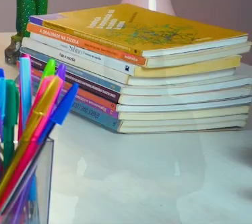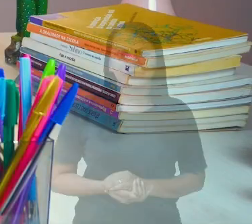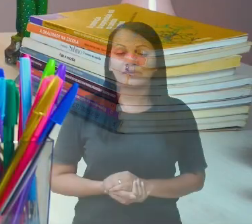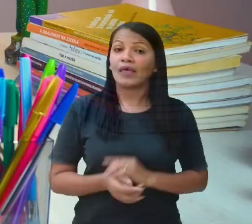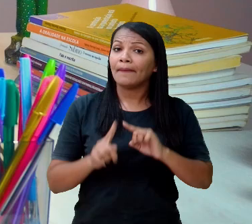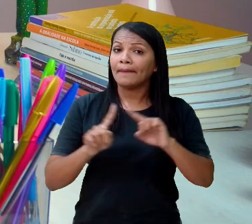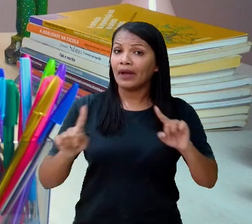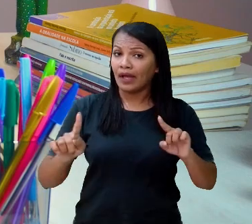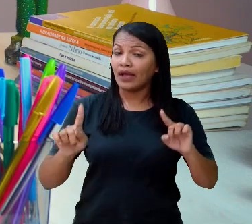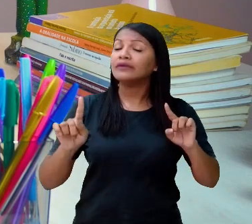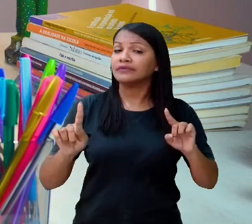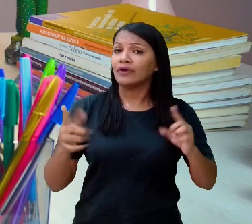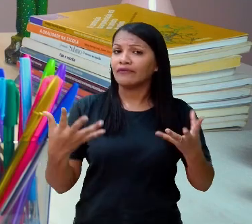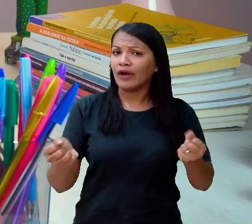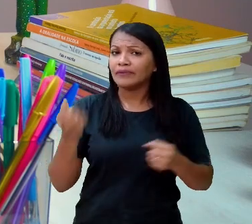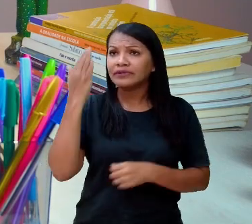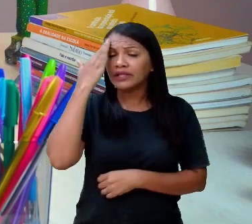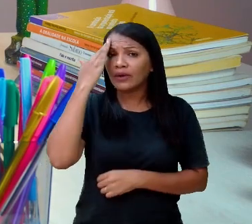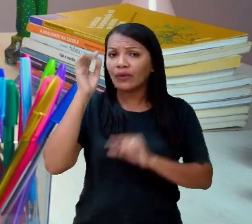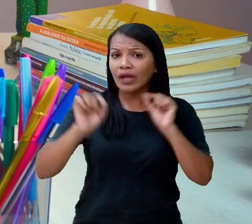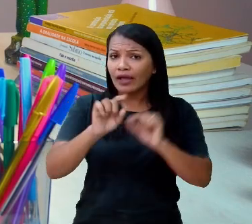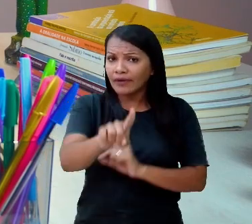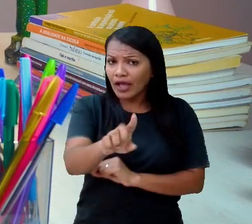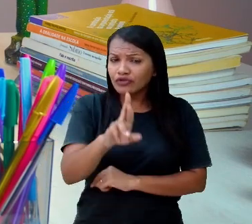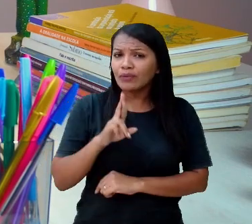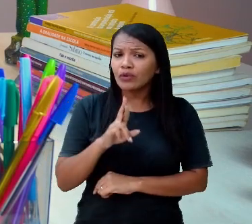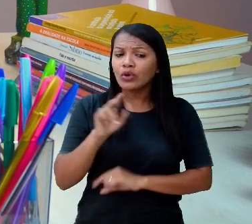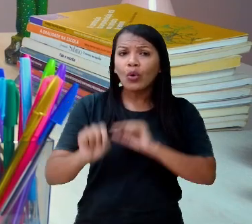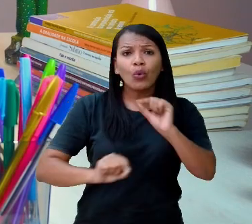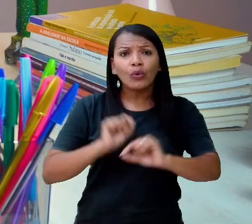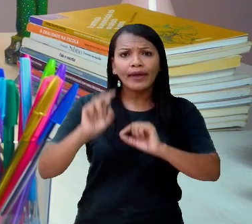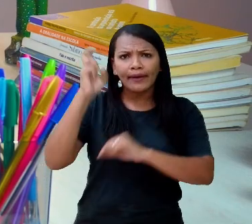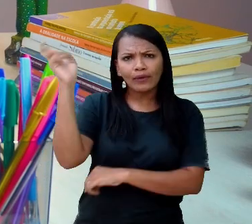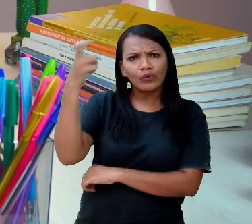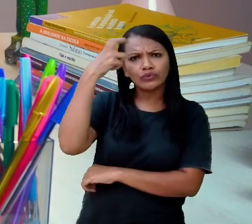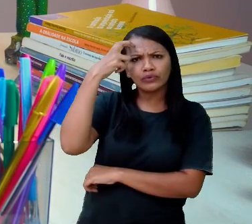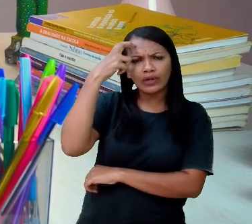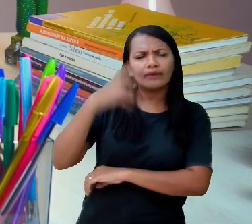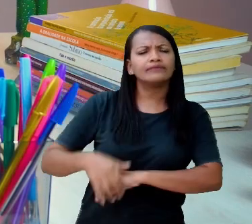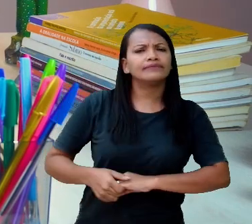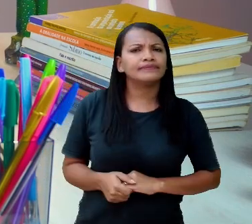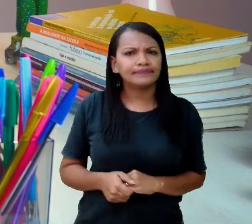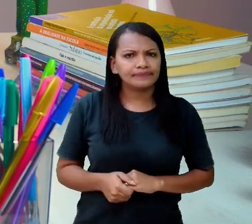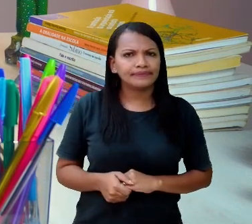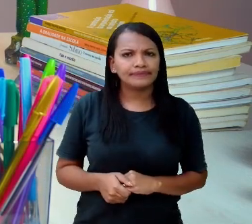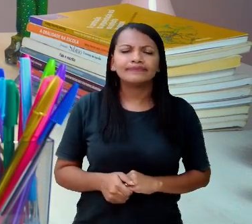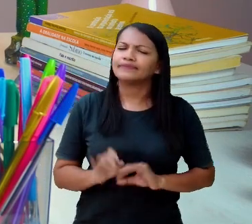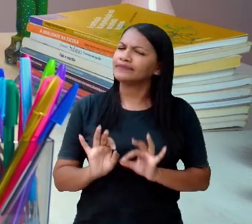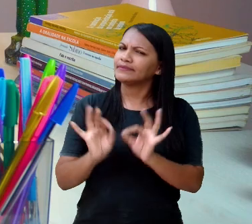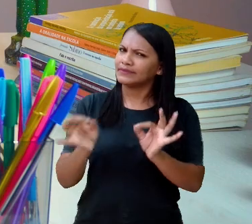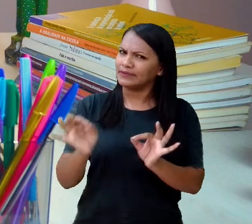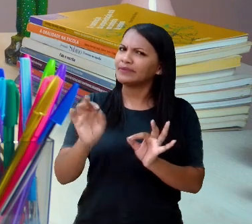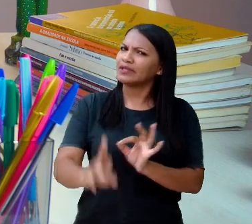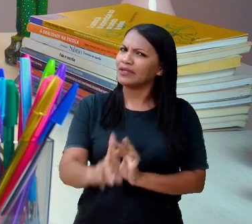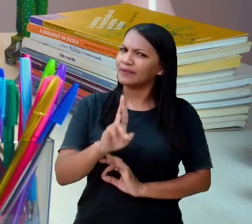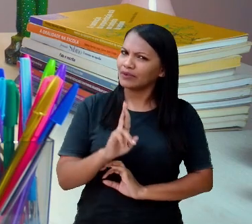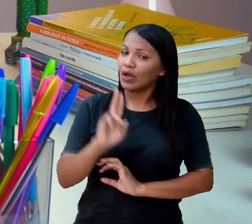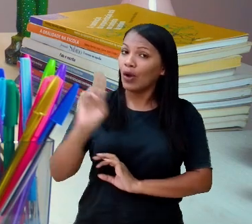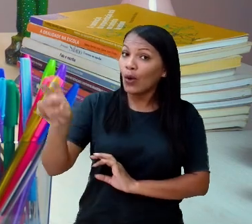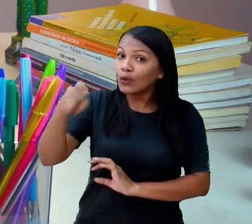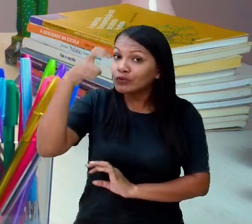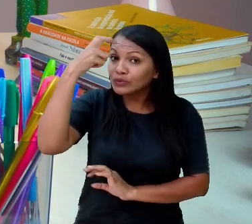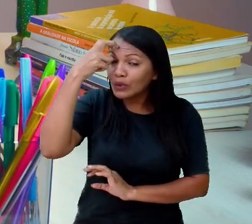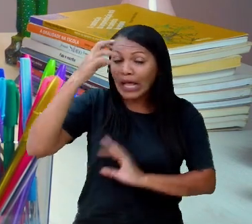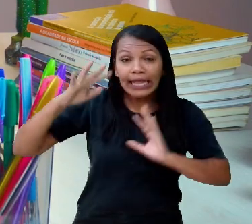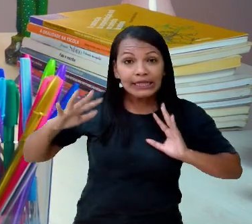Mas, primeiramente, me responde daí. O que é cultura? Simples. Cultura é tudo